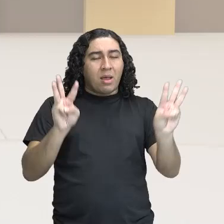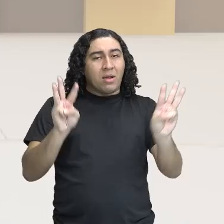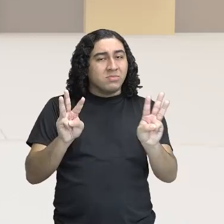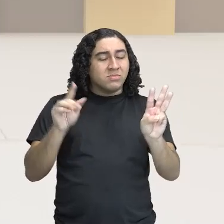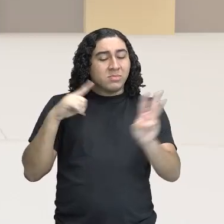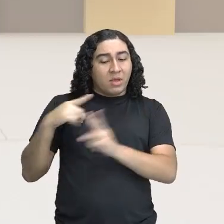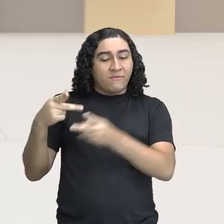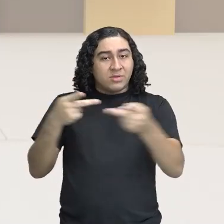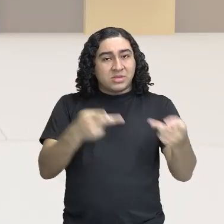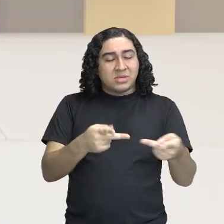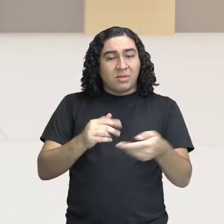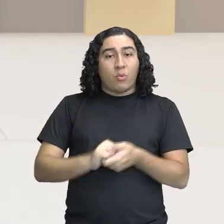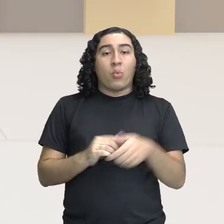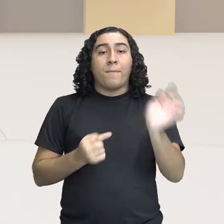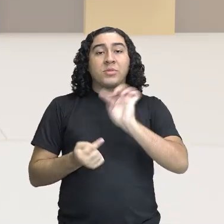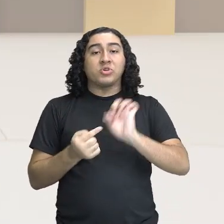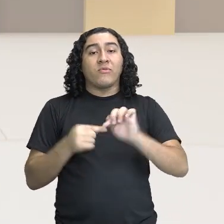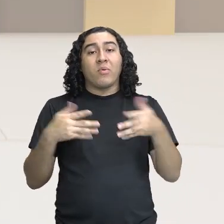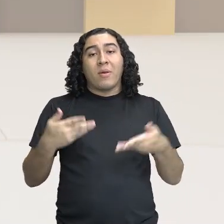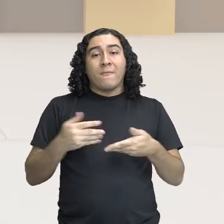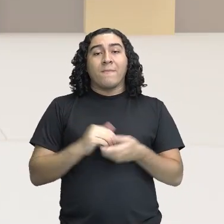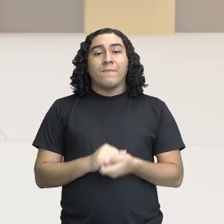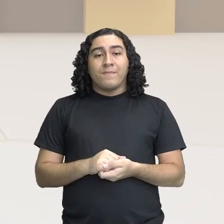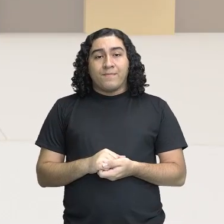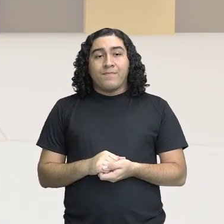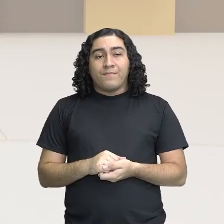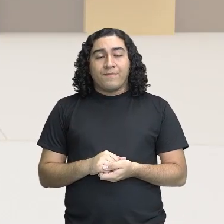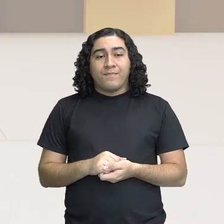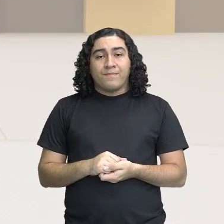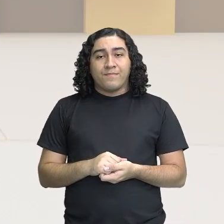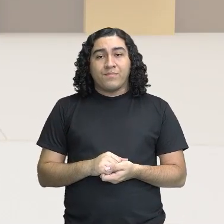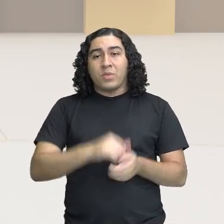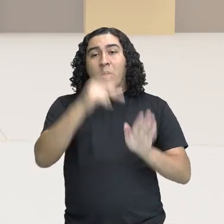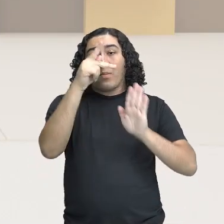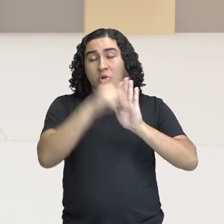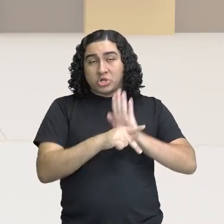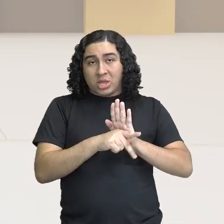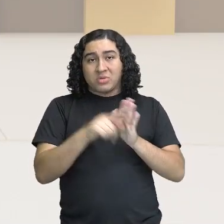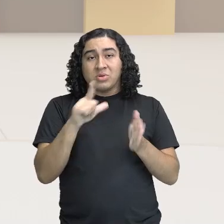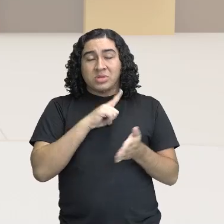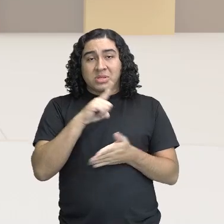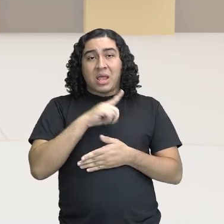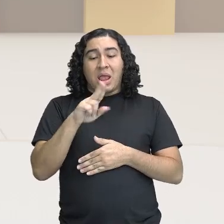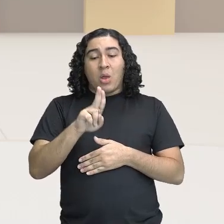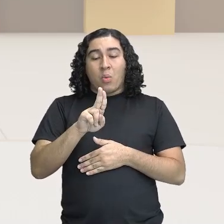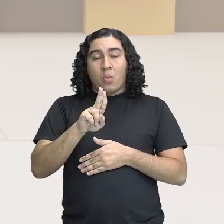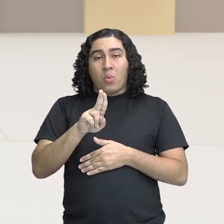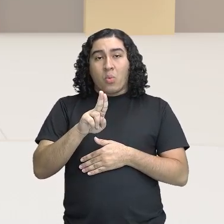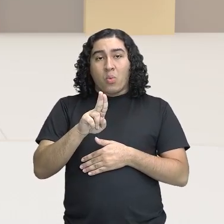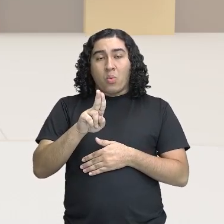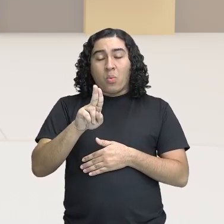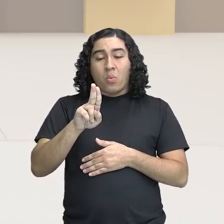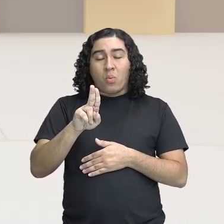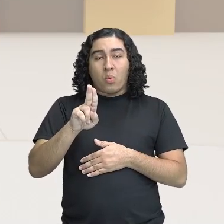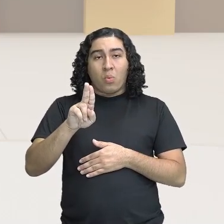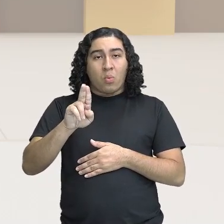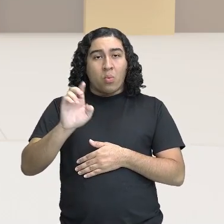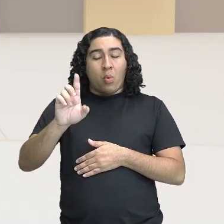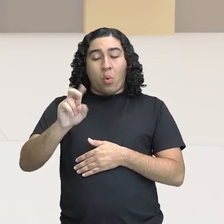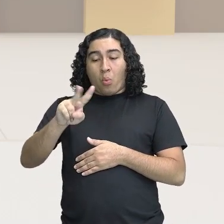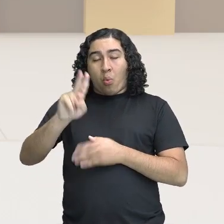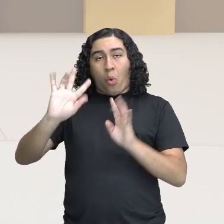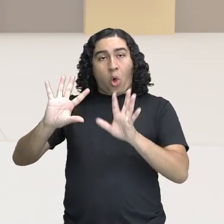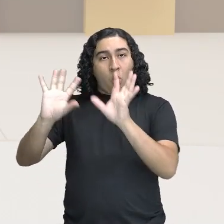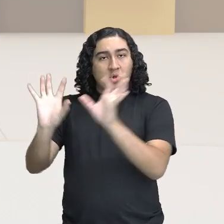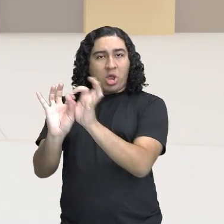Onde ele tem como objetivo, professor? Exatamente. Né? É um projeto de financiamento da União Europeia, é um dinheiro que vem de fora, né?